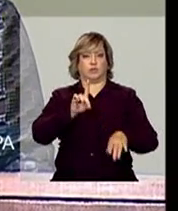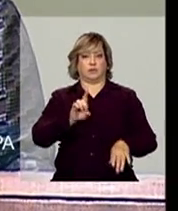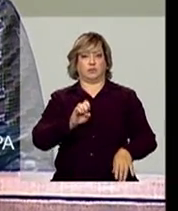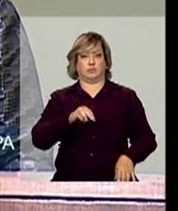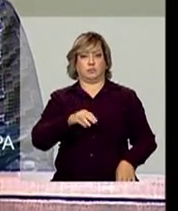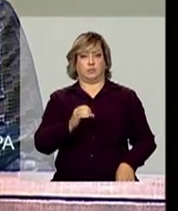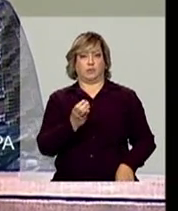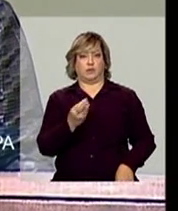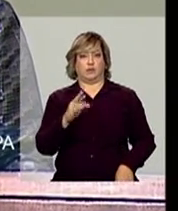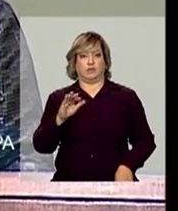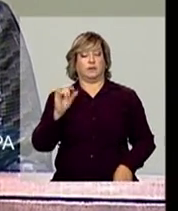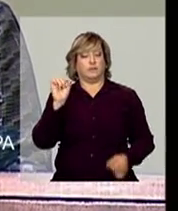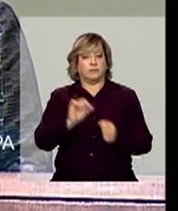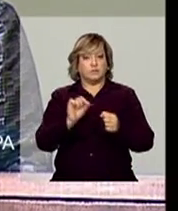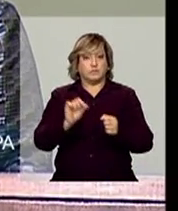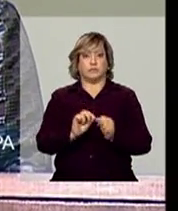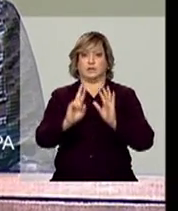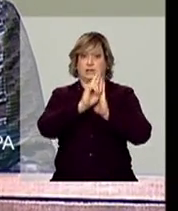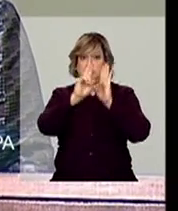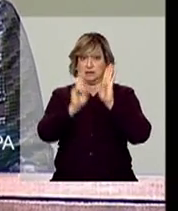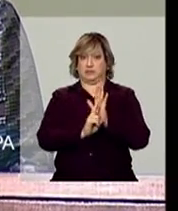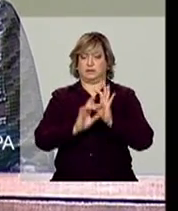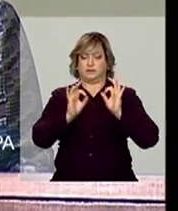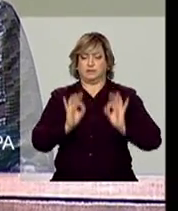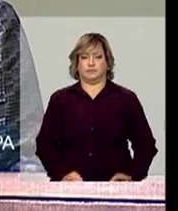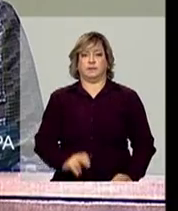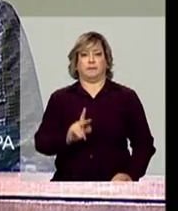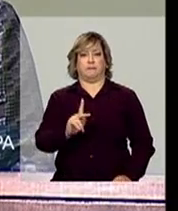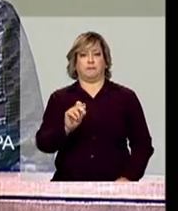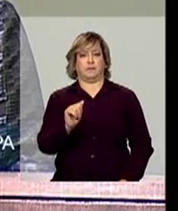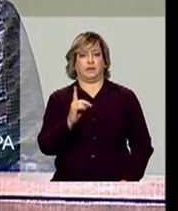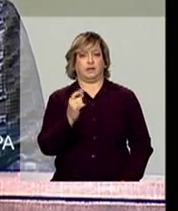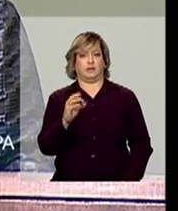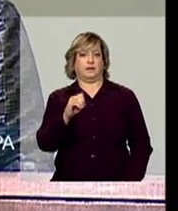para construir um padrão de desenvolvimento